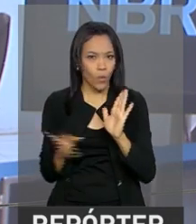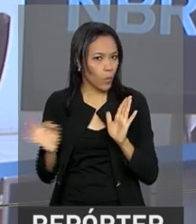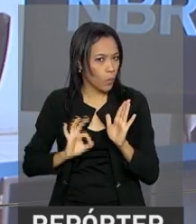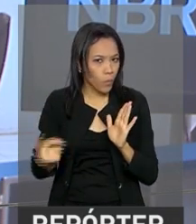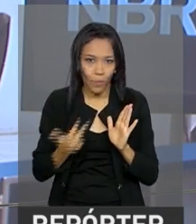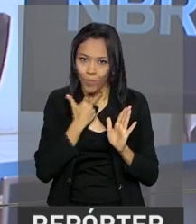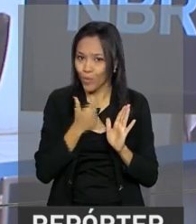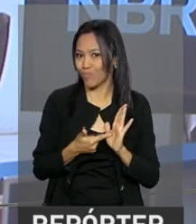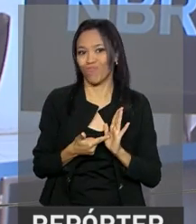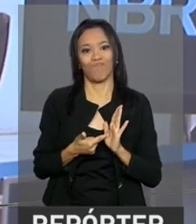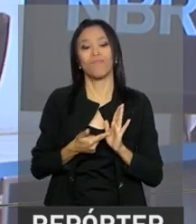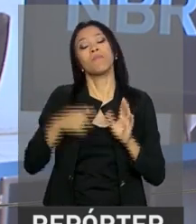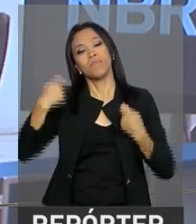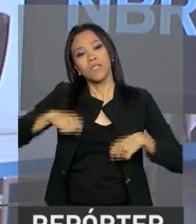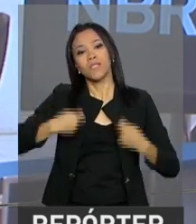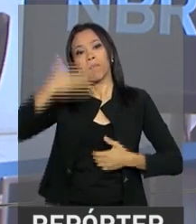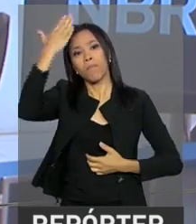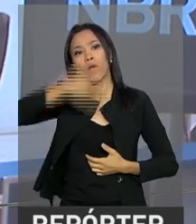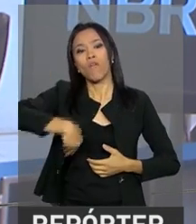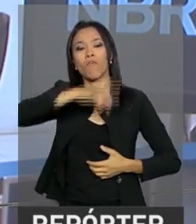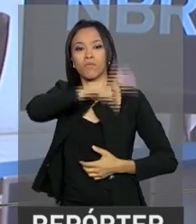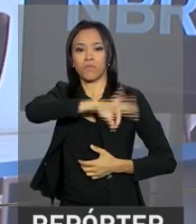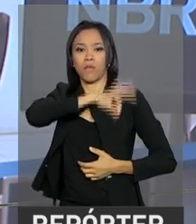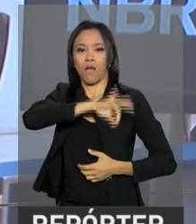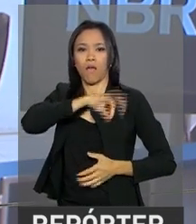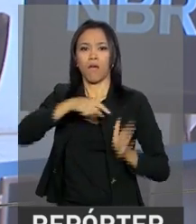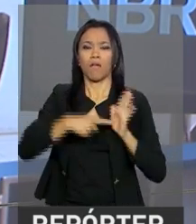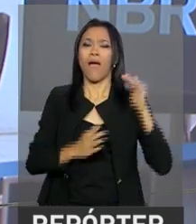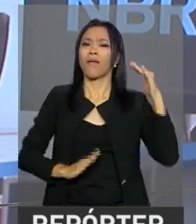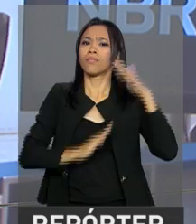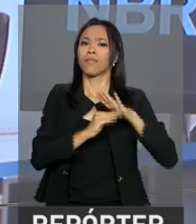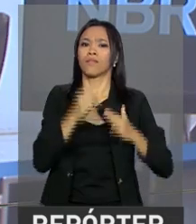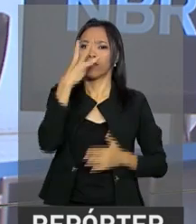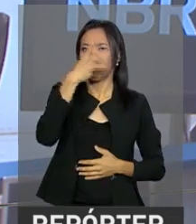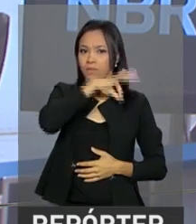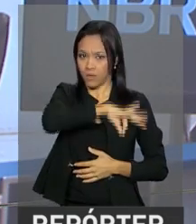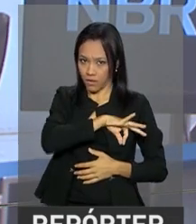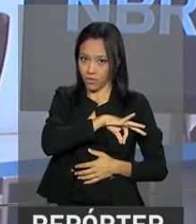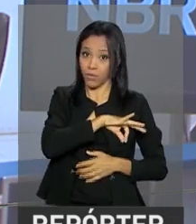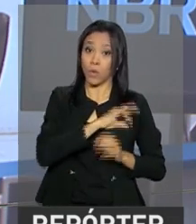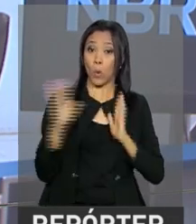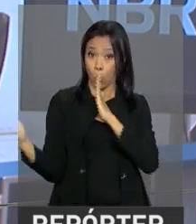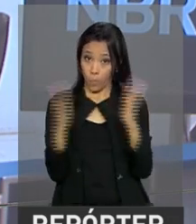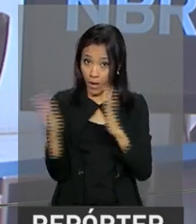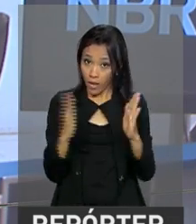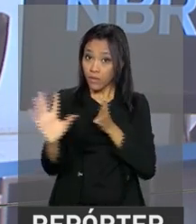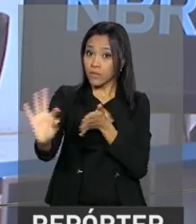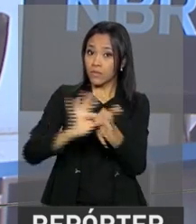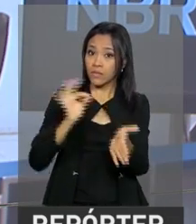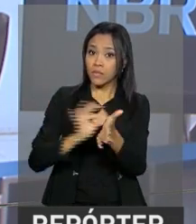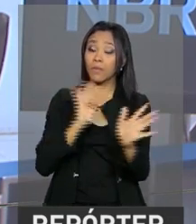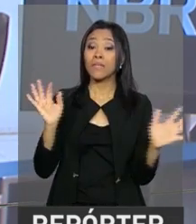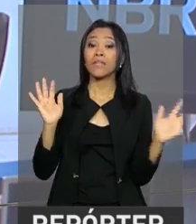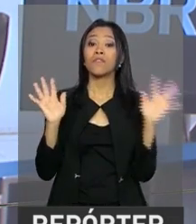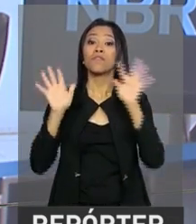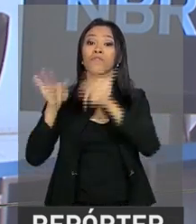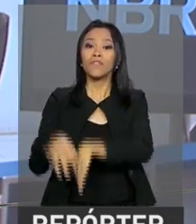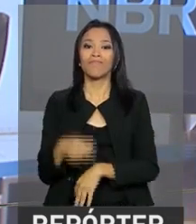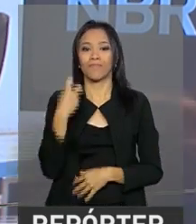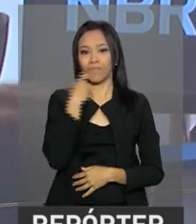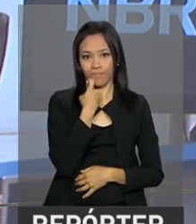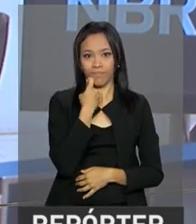necessário comprovar ainda a renda familiar mensal bruta de até três salários mínimos o prazo para se inscrever termina na